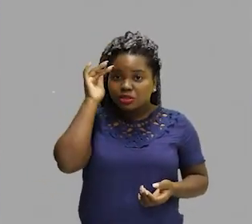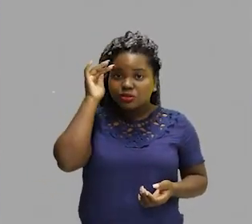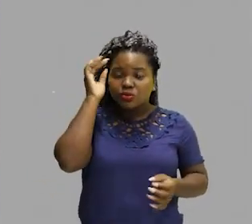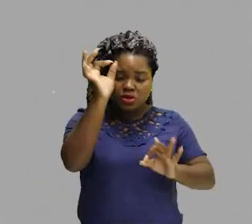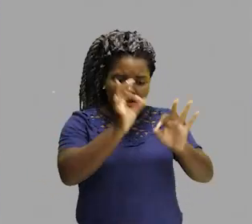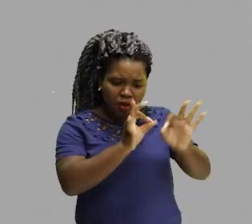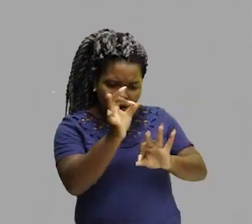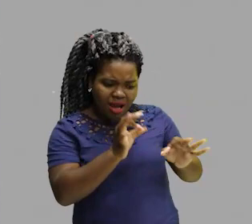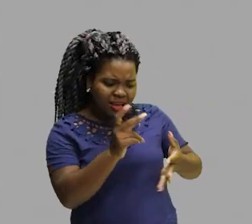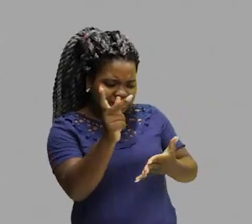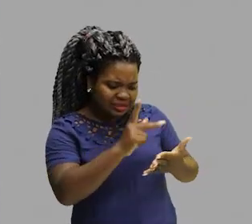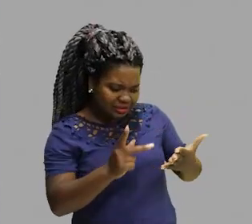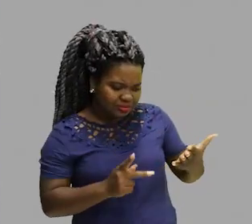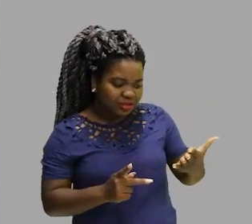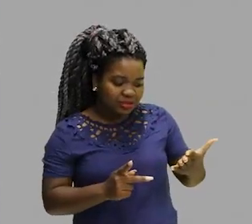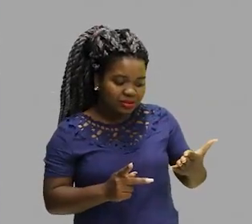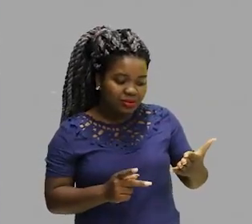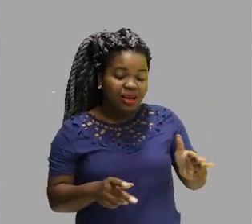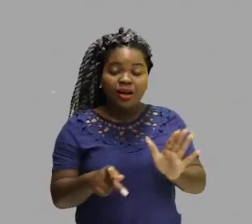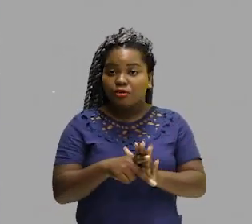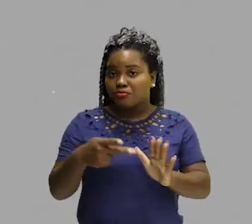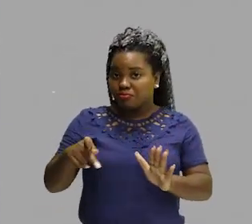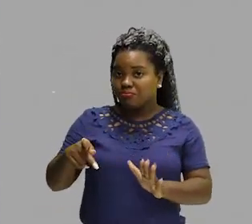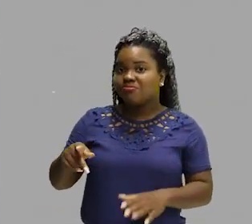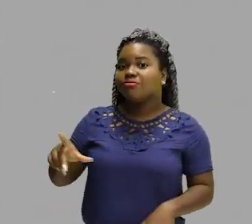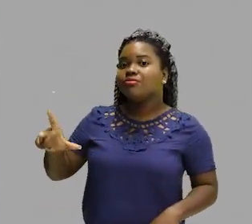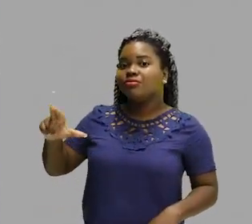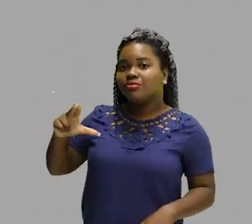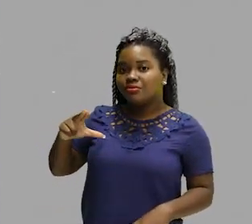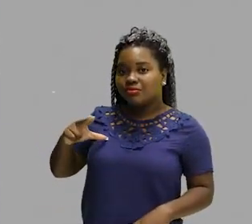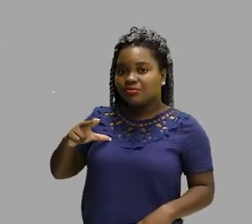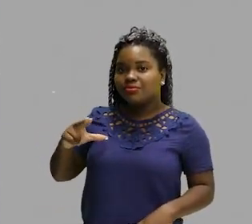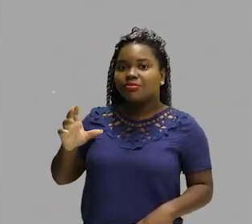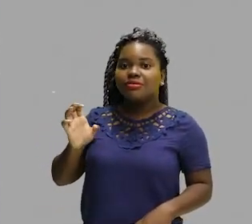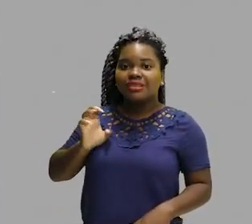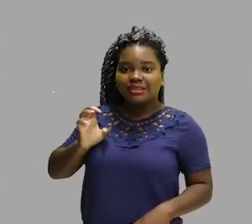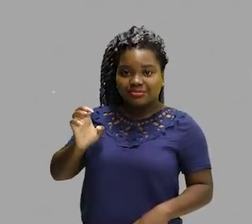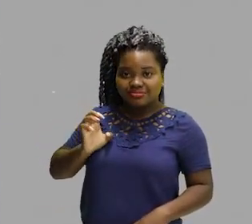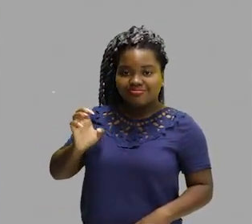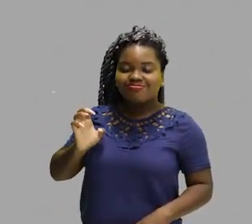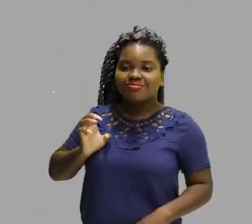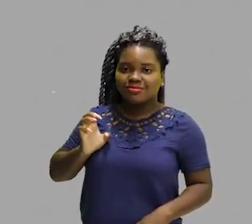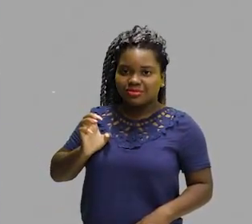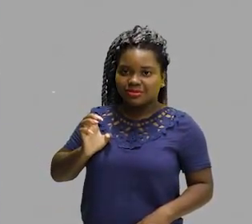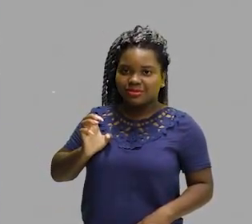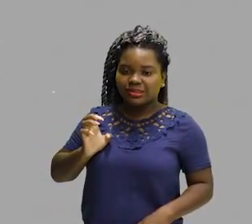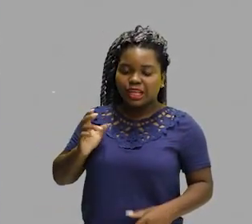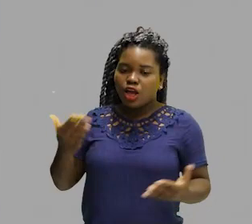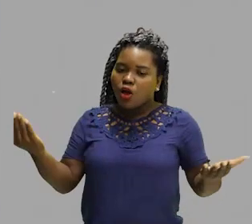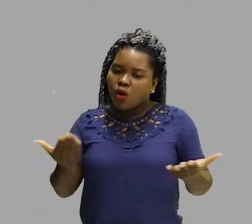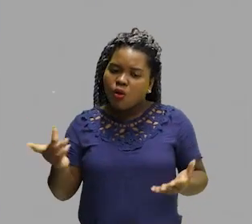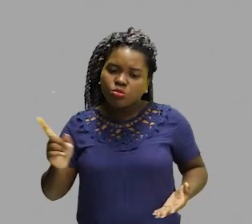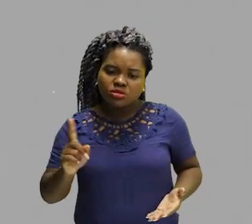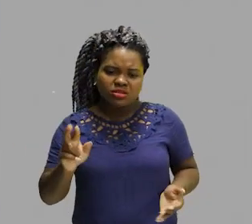tinham esse estudo para fazer isso. Hoje em dia, não. Hoje em dia, isso não é mais essa regra, não é mais